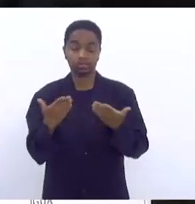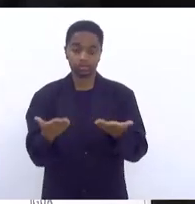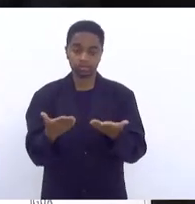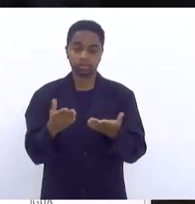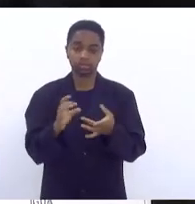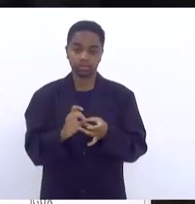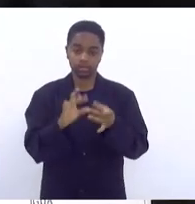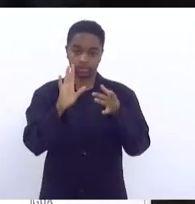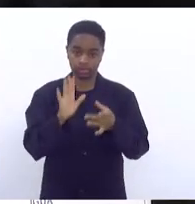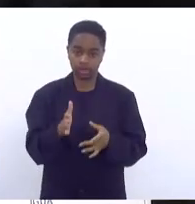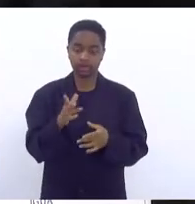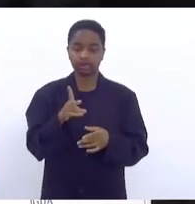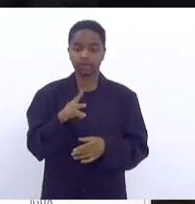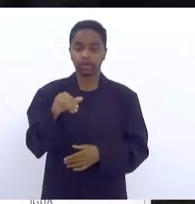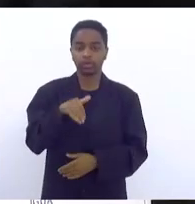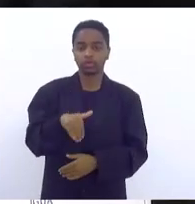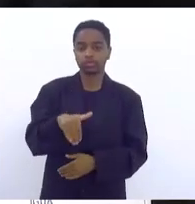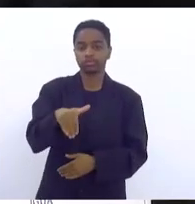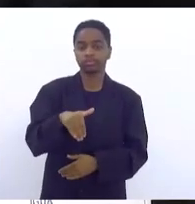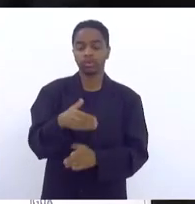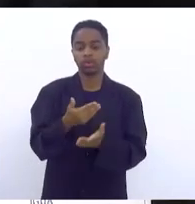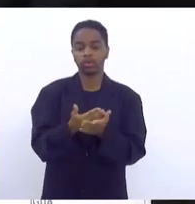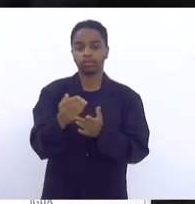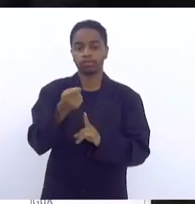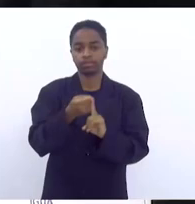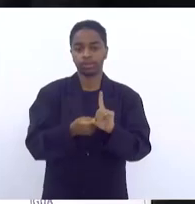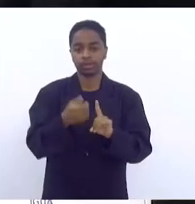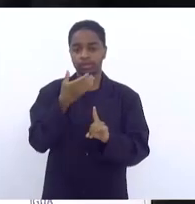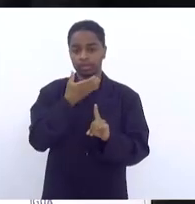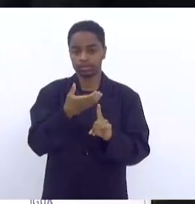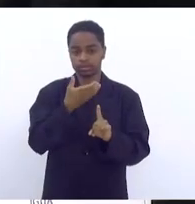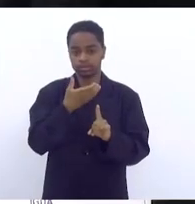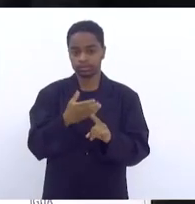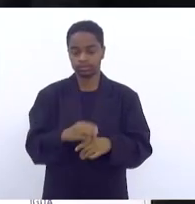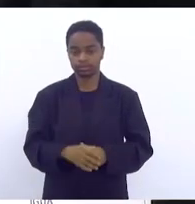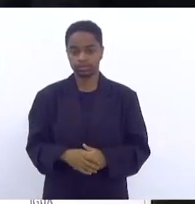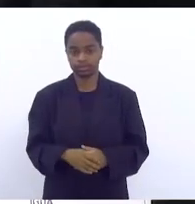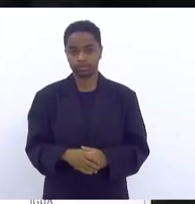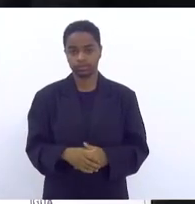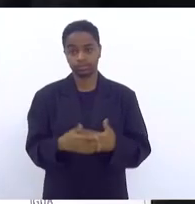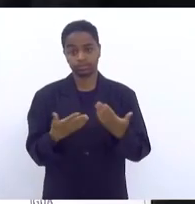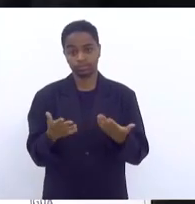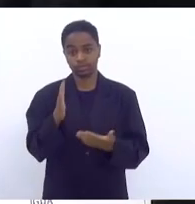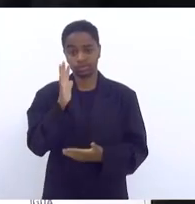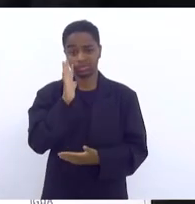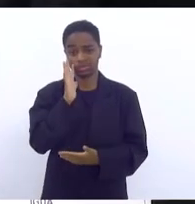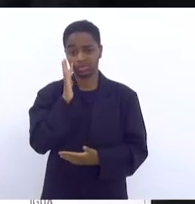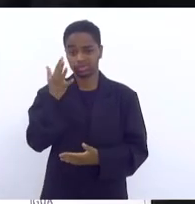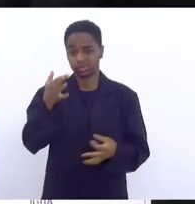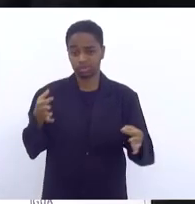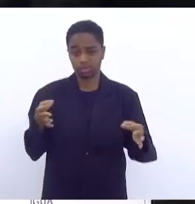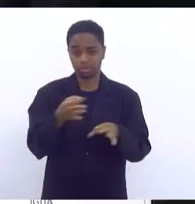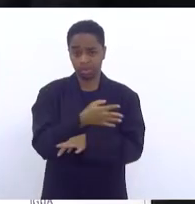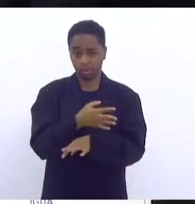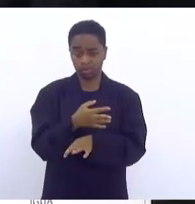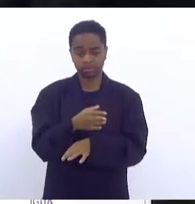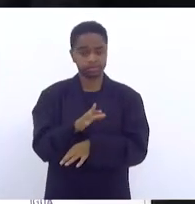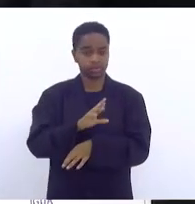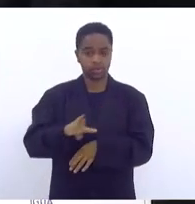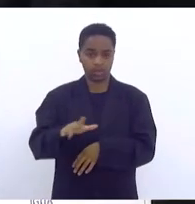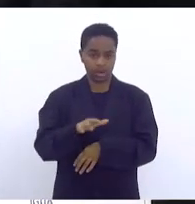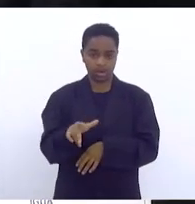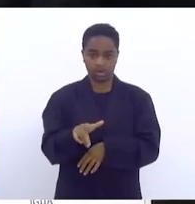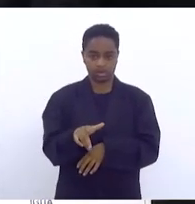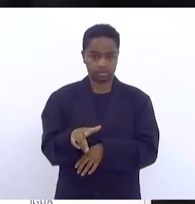previstas para começar agora já no final do mês de dezembro eh isso não é uma solução completa e definitiva para o